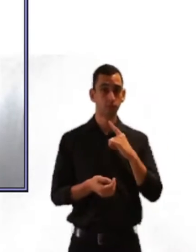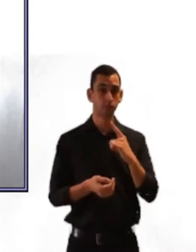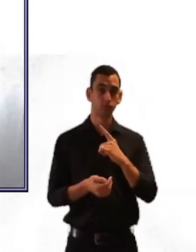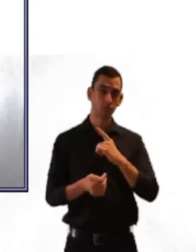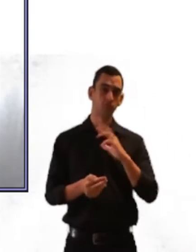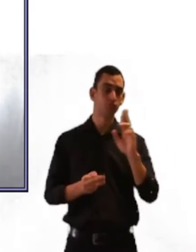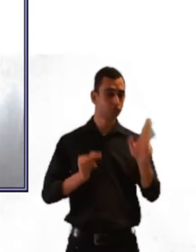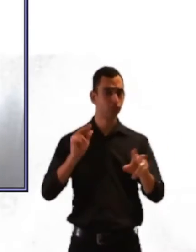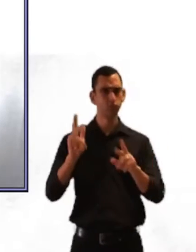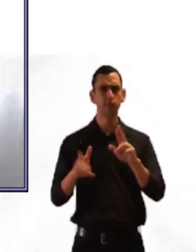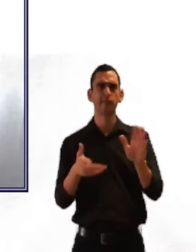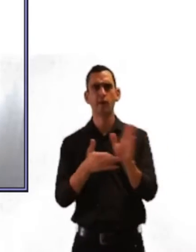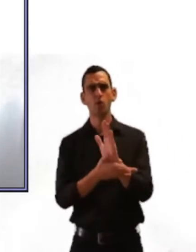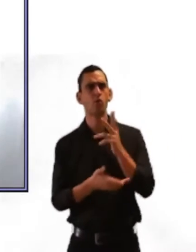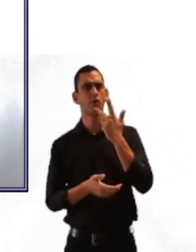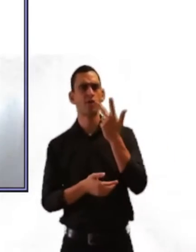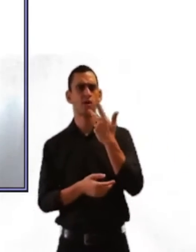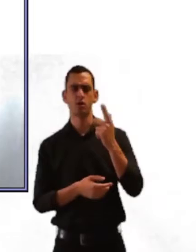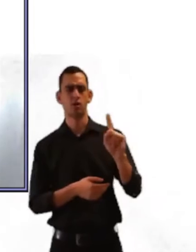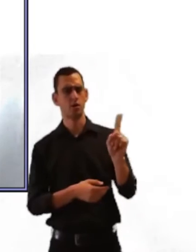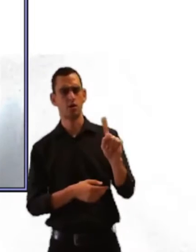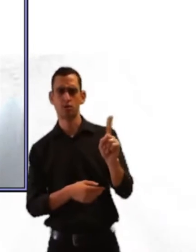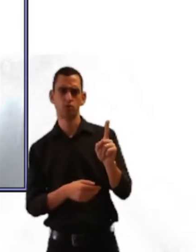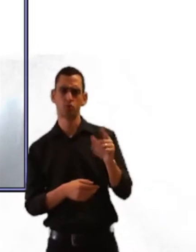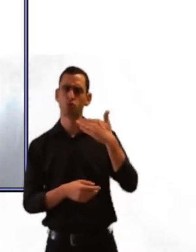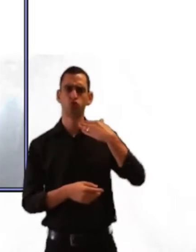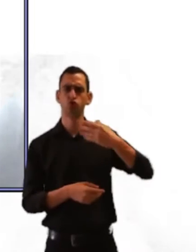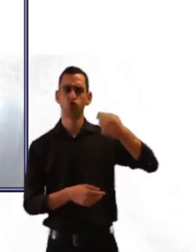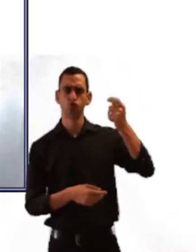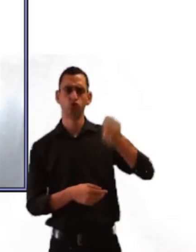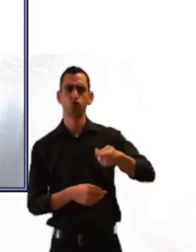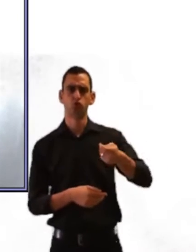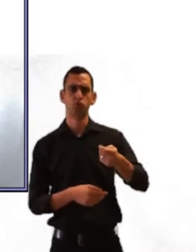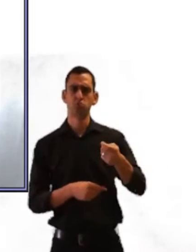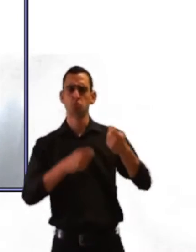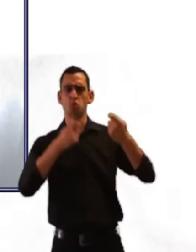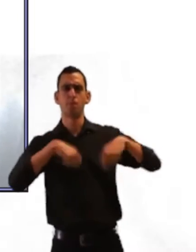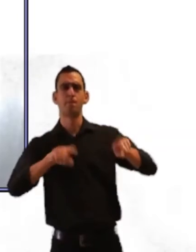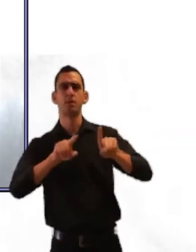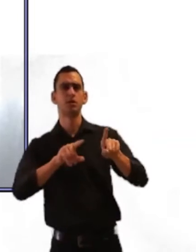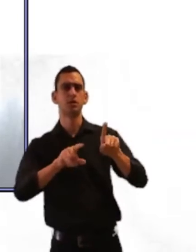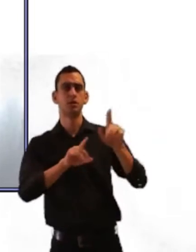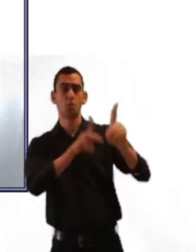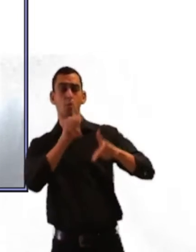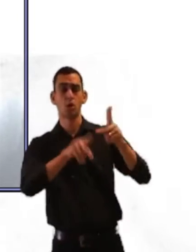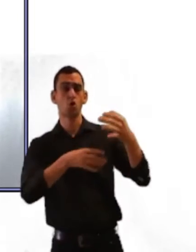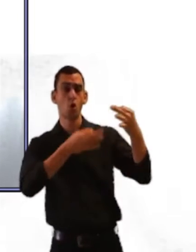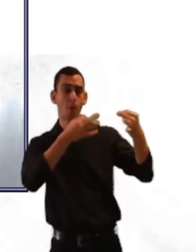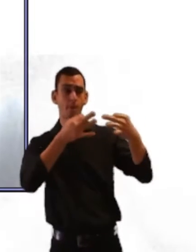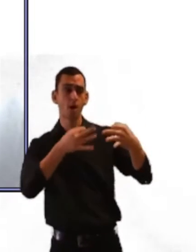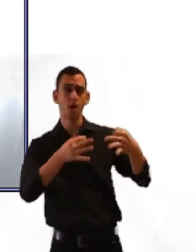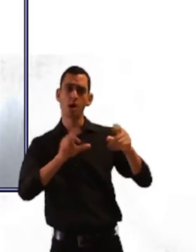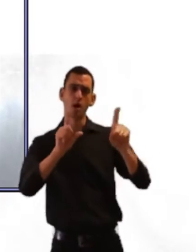ouvi juiz falar assim: não, o juiz não tem que ouvir a opinião pública, não. O juiz tem que julgar com base no que está na lei e